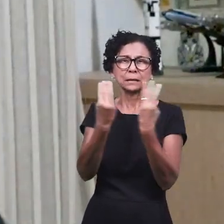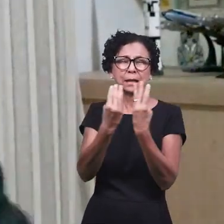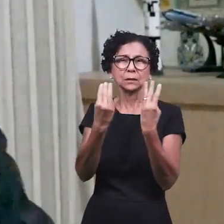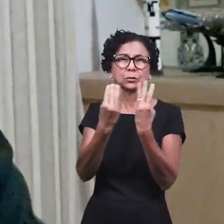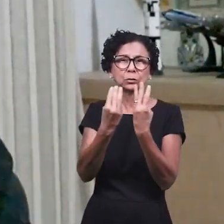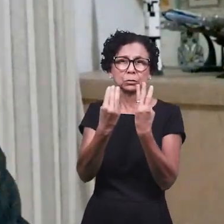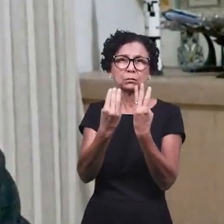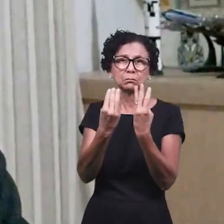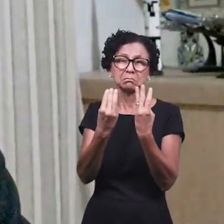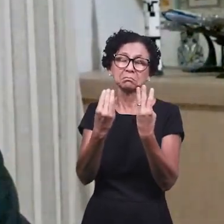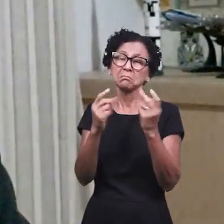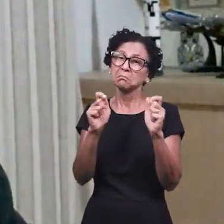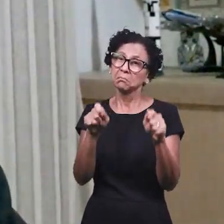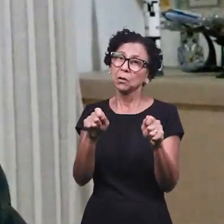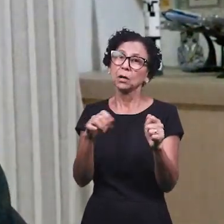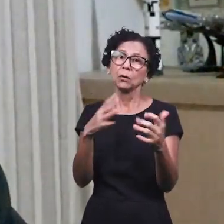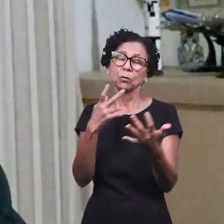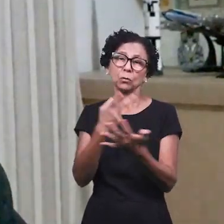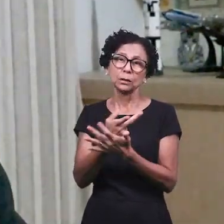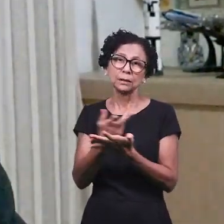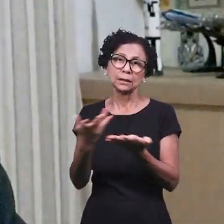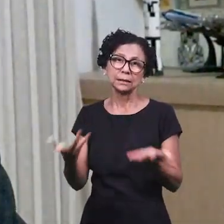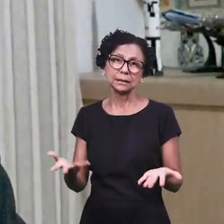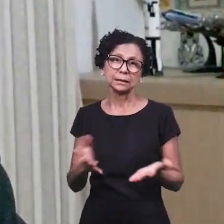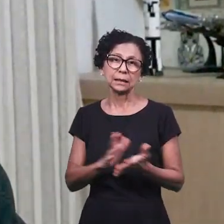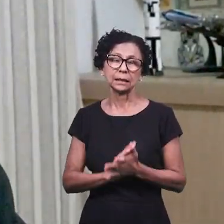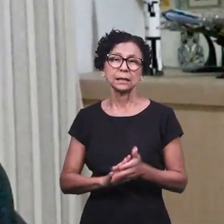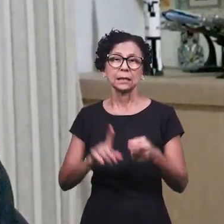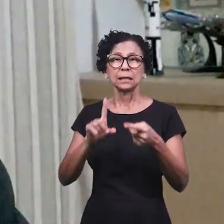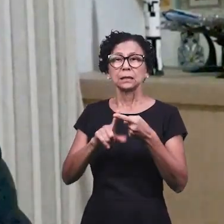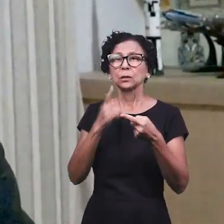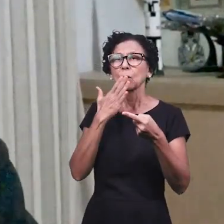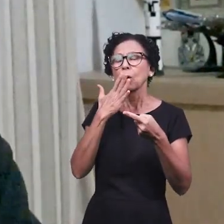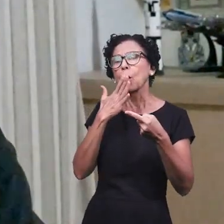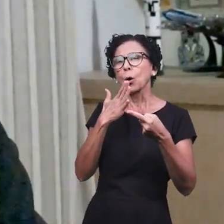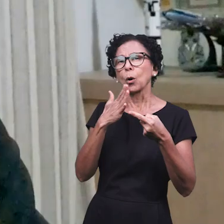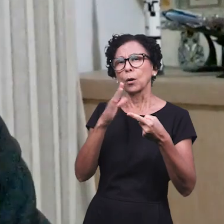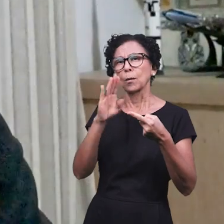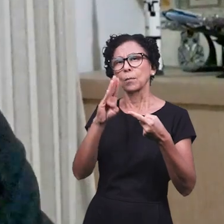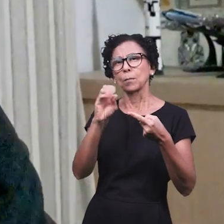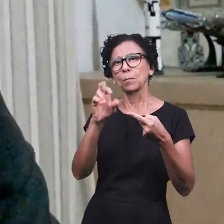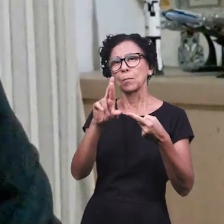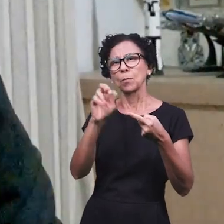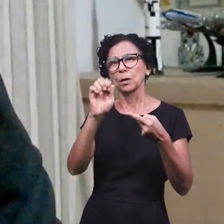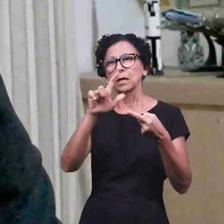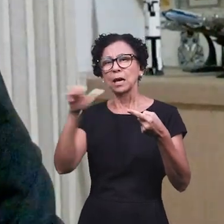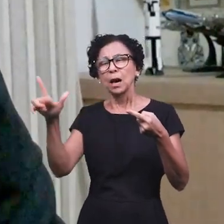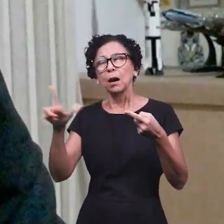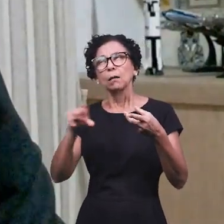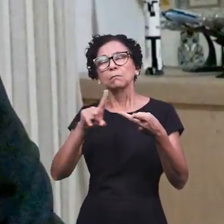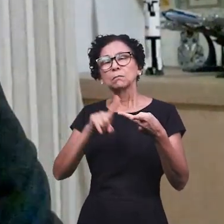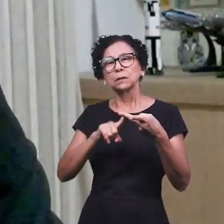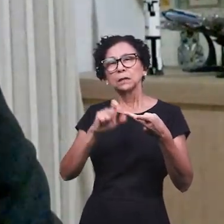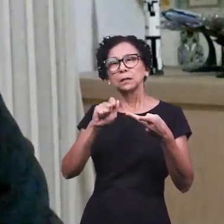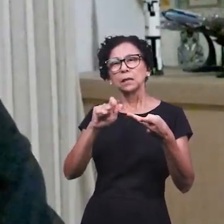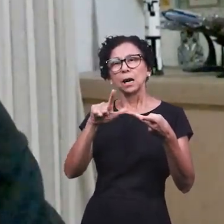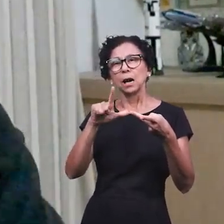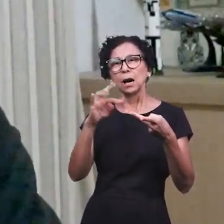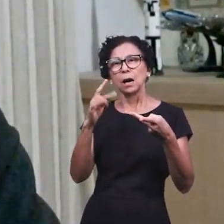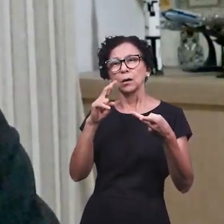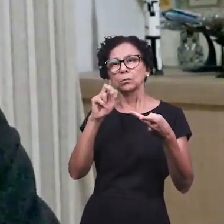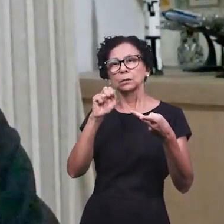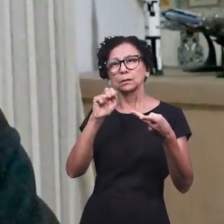quê? Ocorrem, por exemplo, desde auroras boreais e austrais em lugares que não